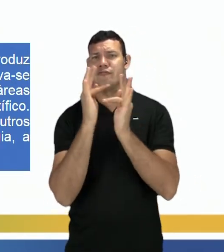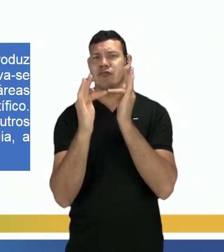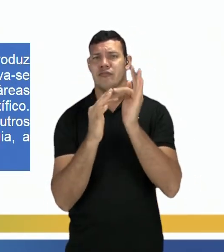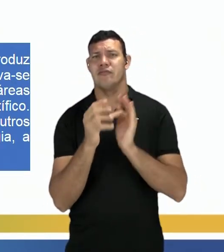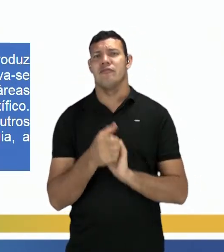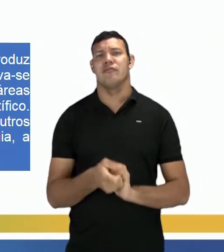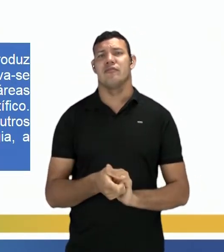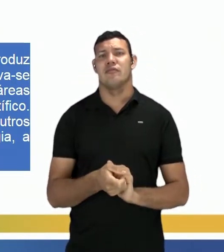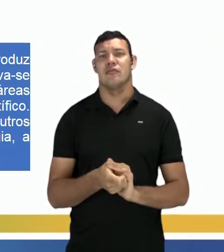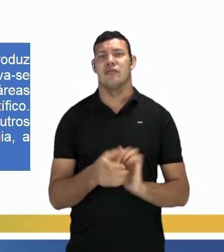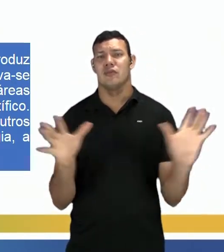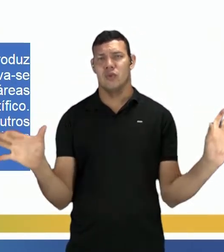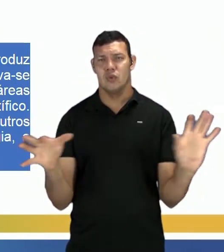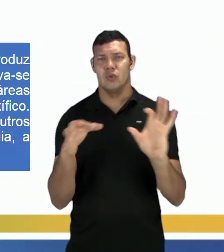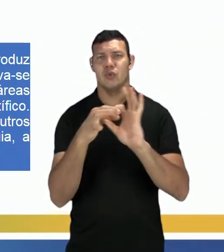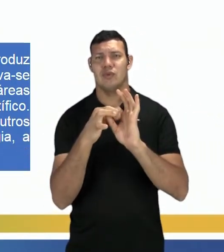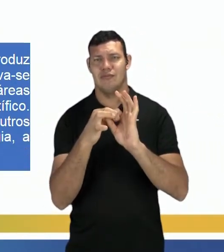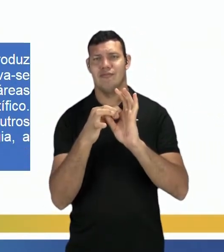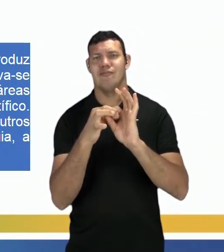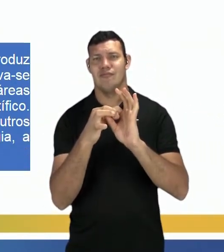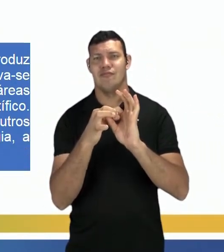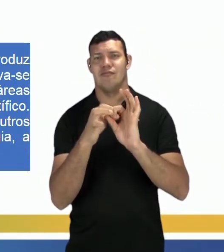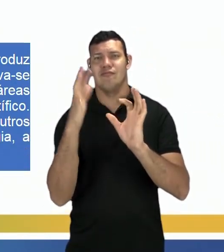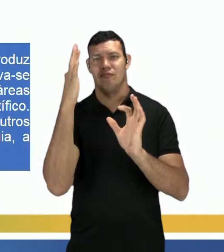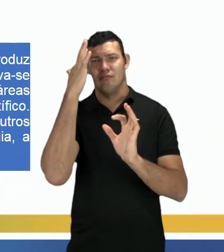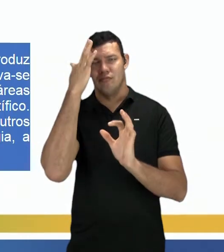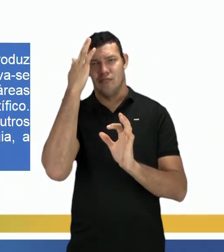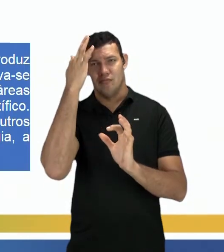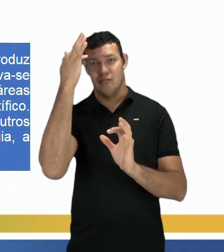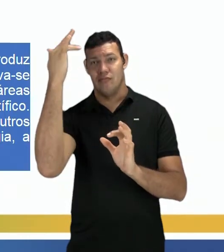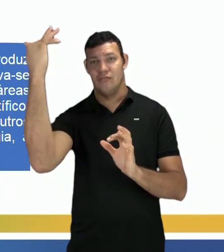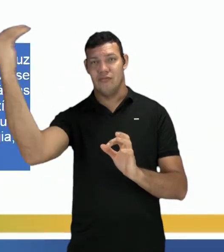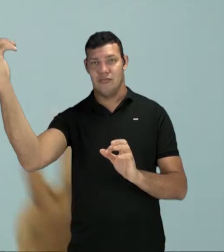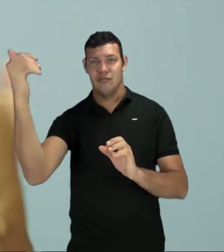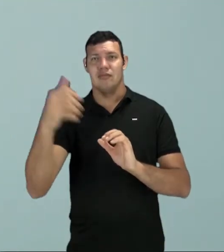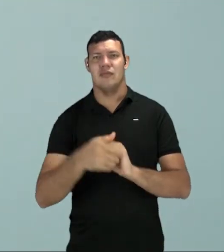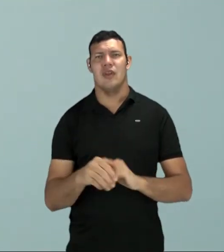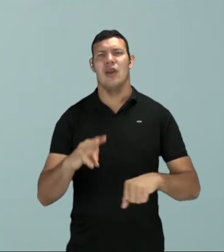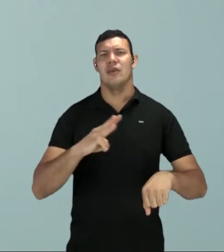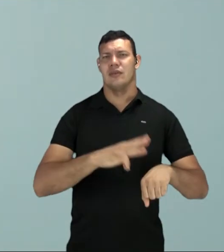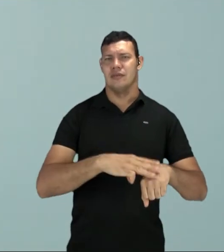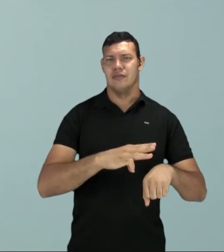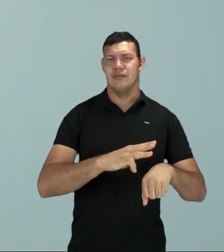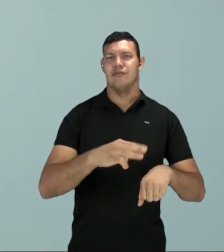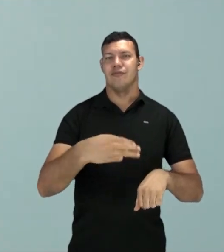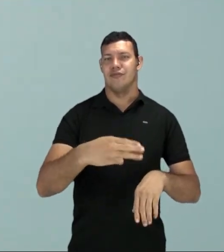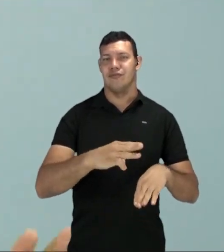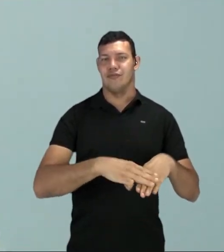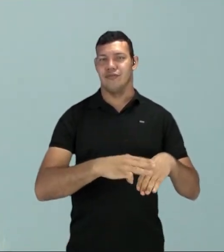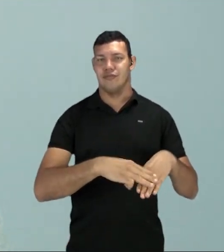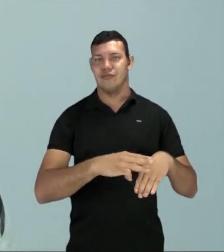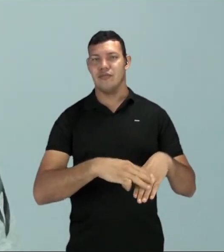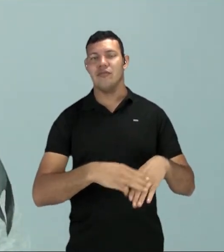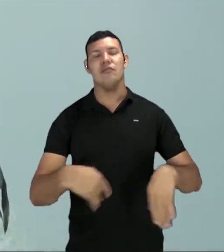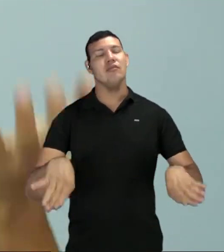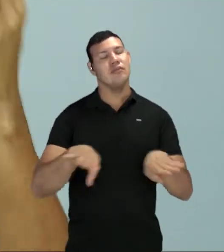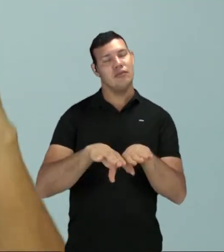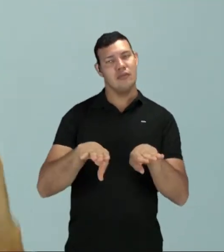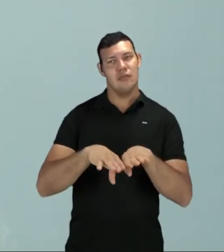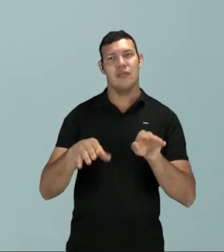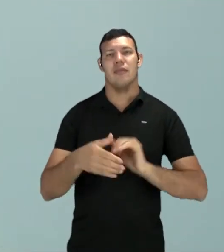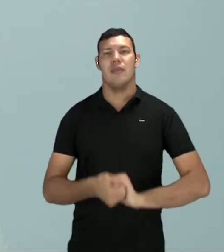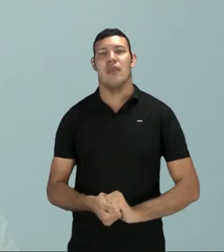áreas gregárias da filosofia. Elas estavam juntas com a filosofia. A própria matemática estava na filosofia natural. século XIX, com